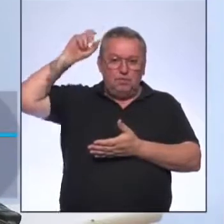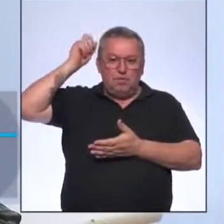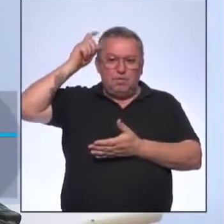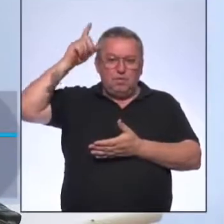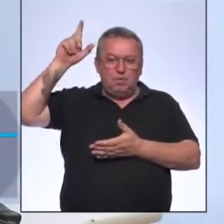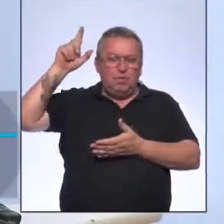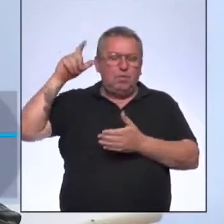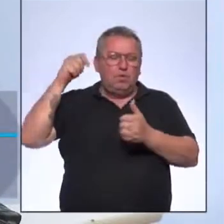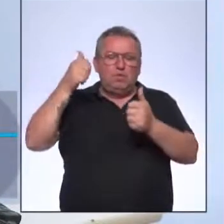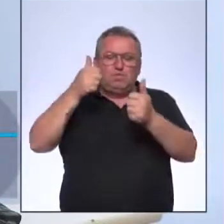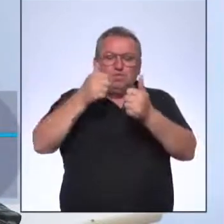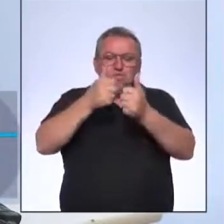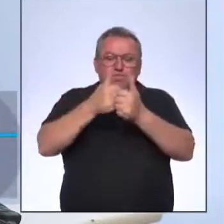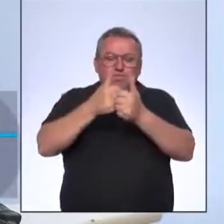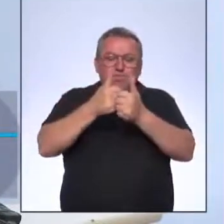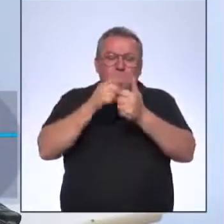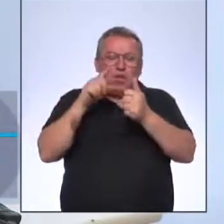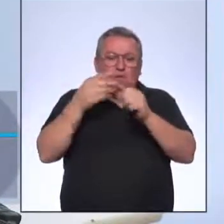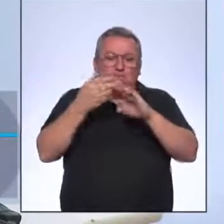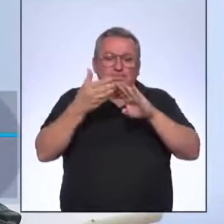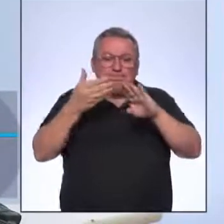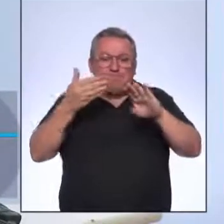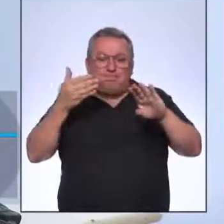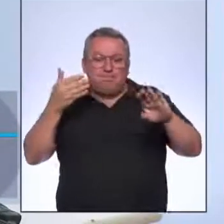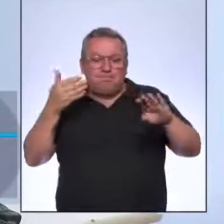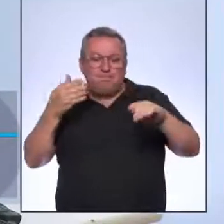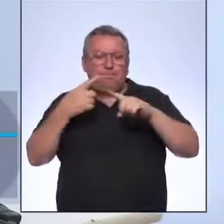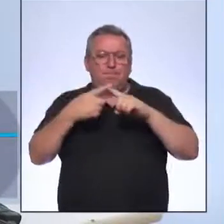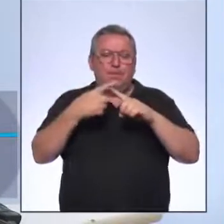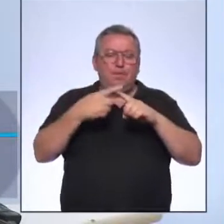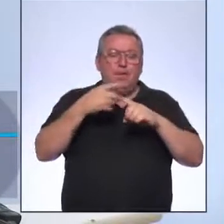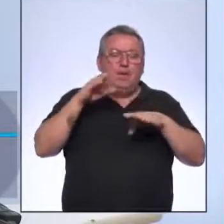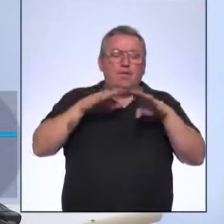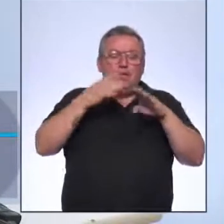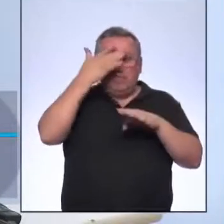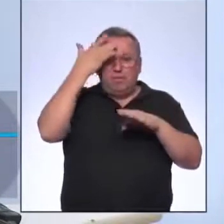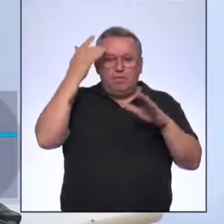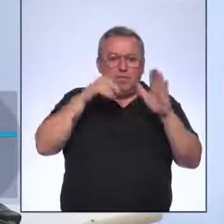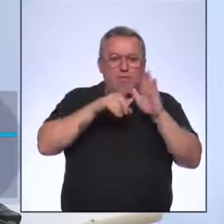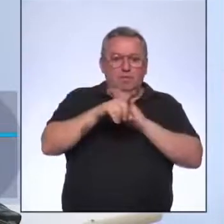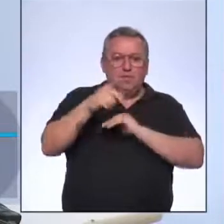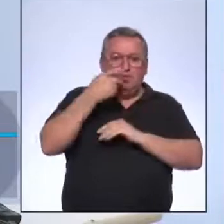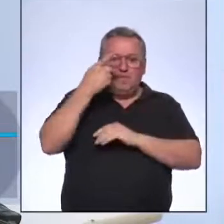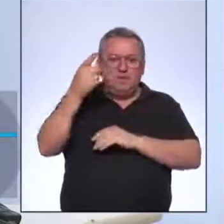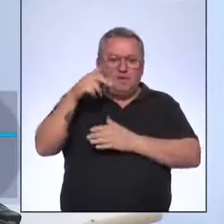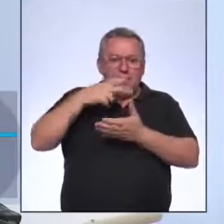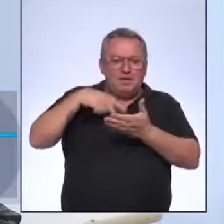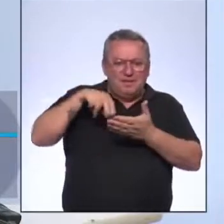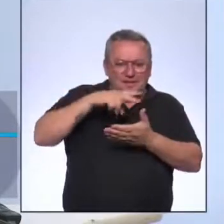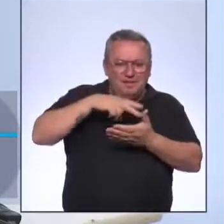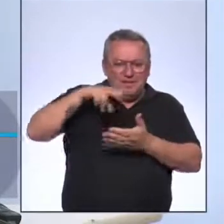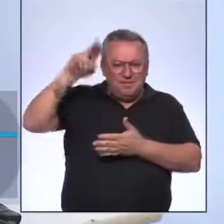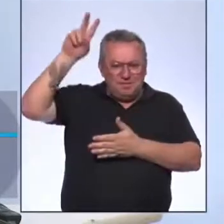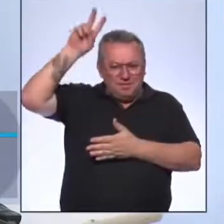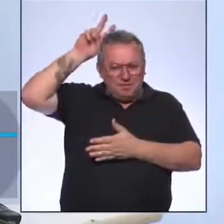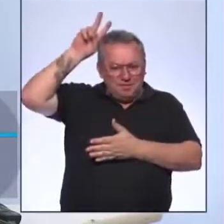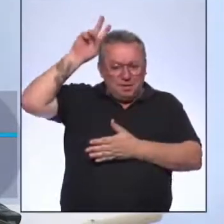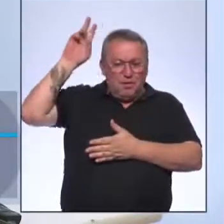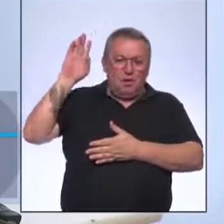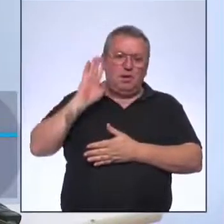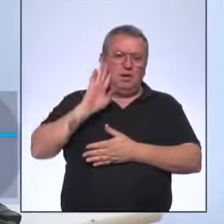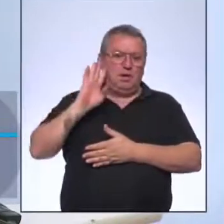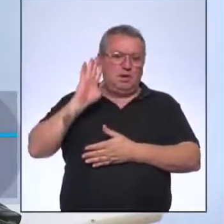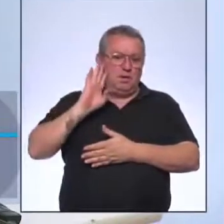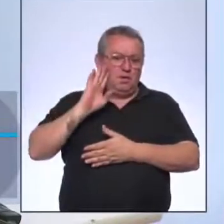próxima, a gente acabou se distanciando. E aí, por isso que às vezes as pessoas me perguntam, por que a gente vai falar sobre dança indígena na aula de dança? Olha que bacana.